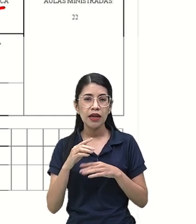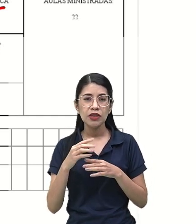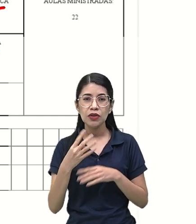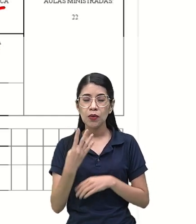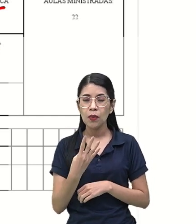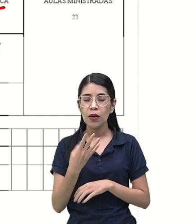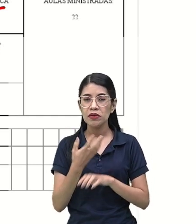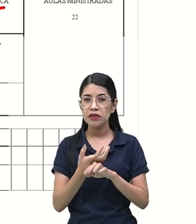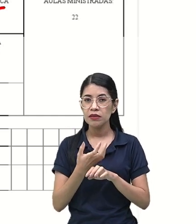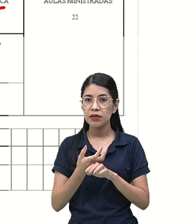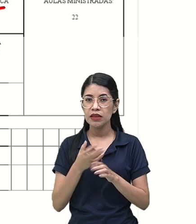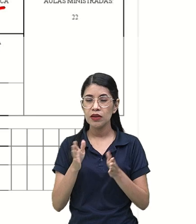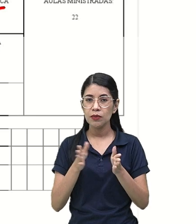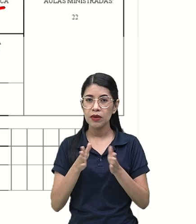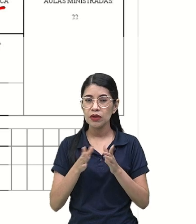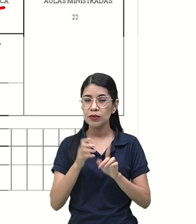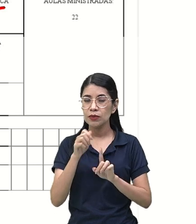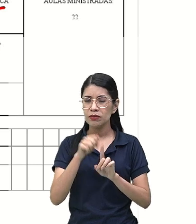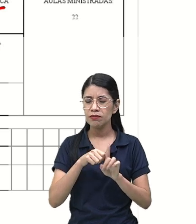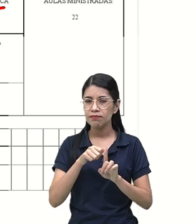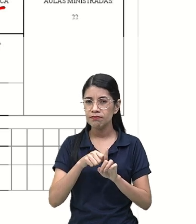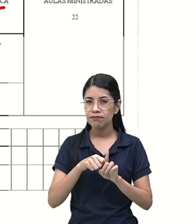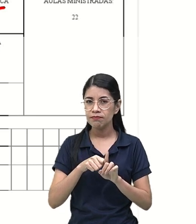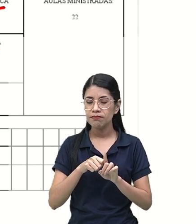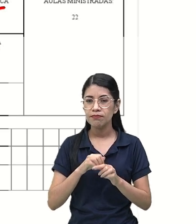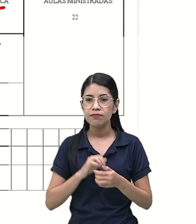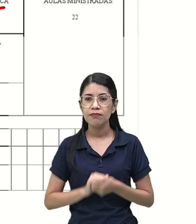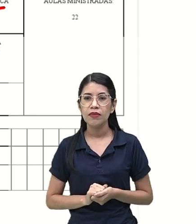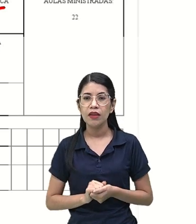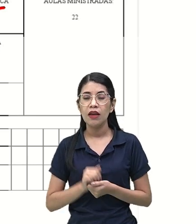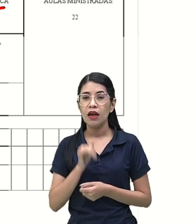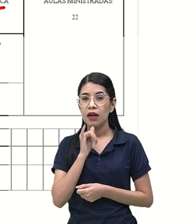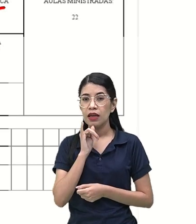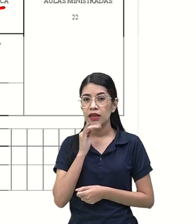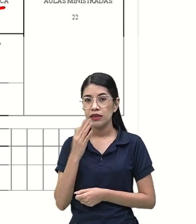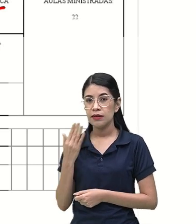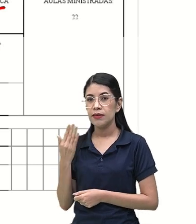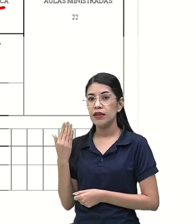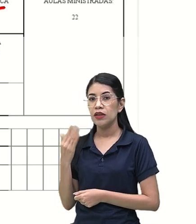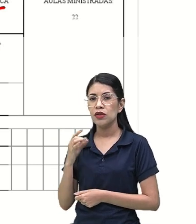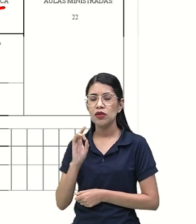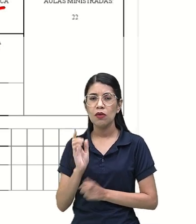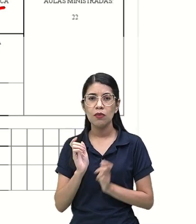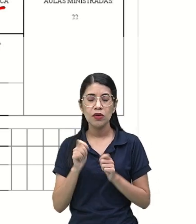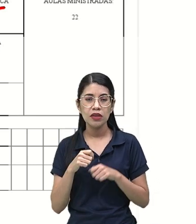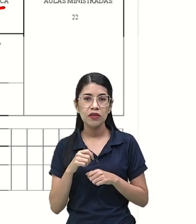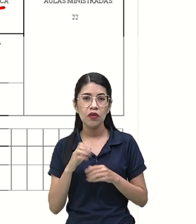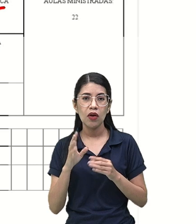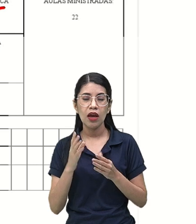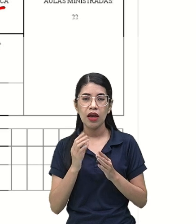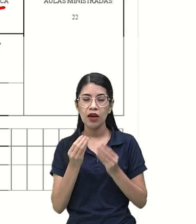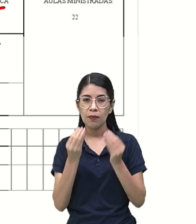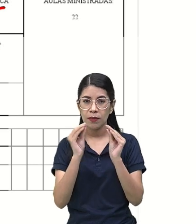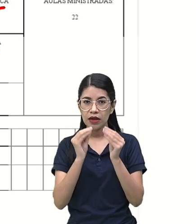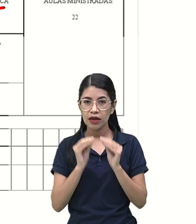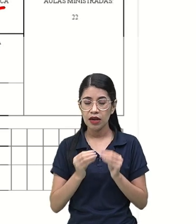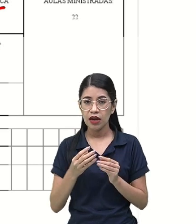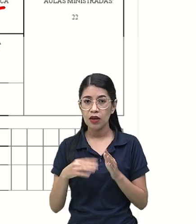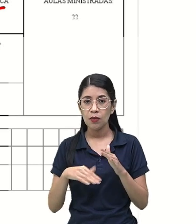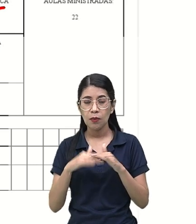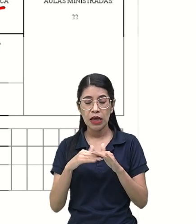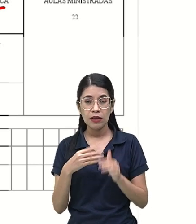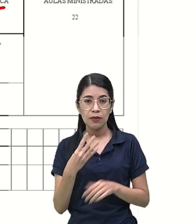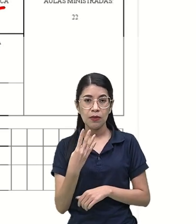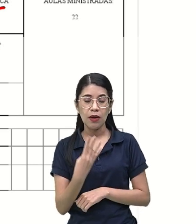curriculares dentro de um mês? Porque nesse campo aqui você vai ter espaço somente para 4. Caso ocorra, que